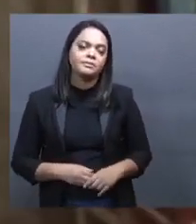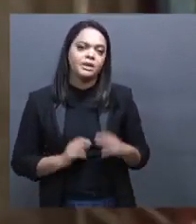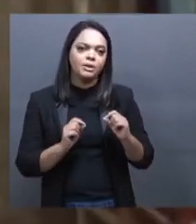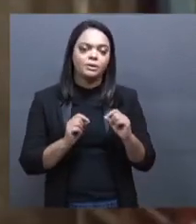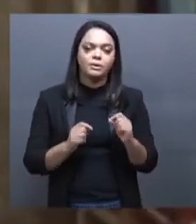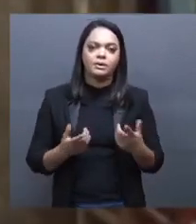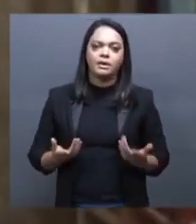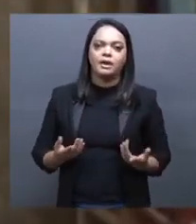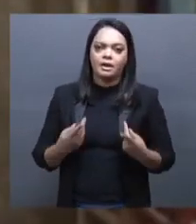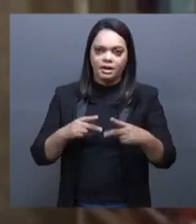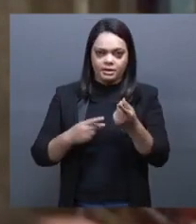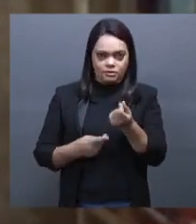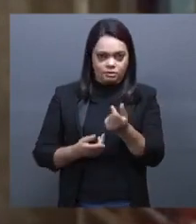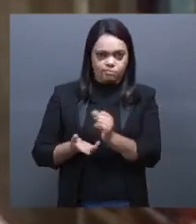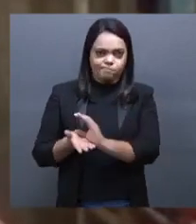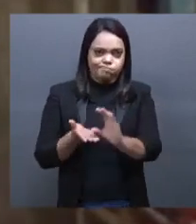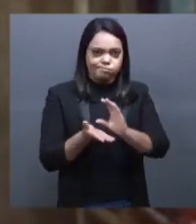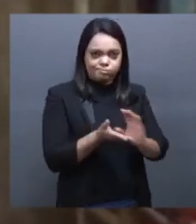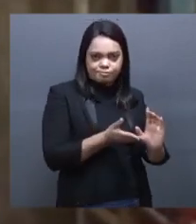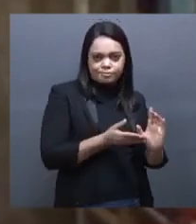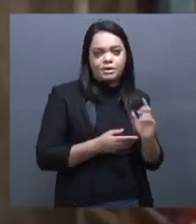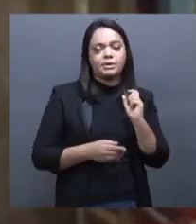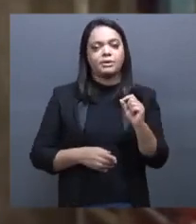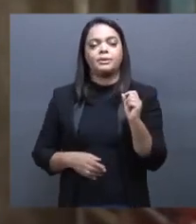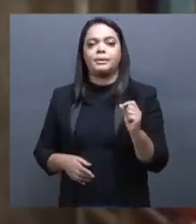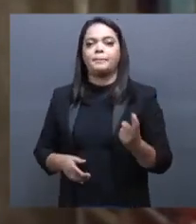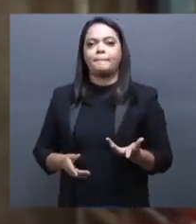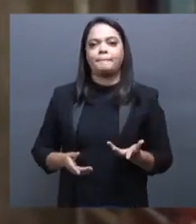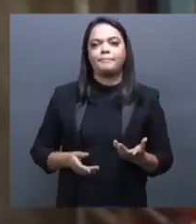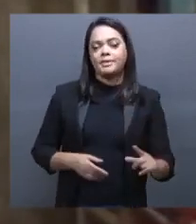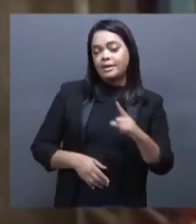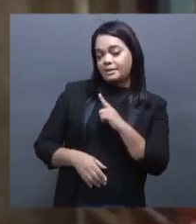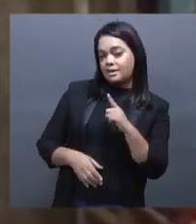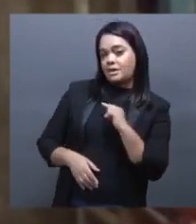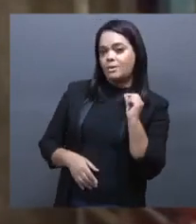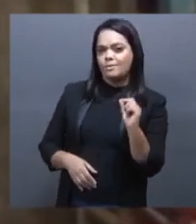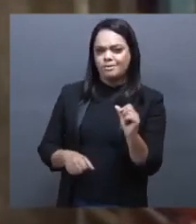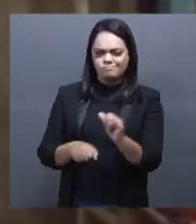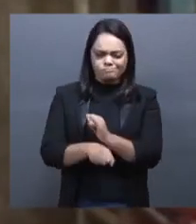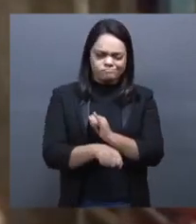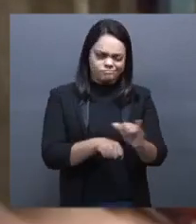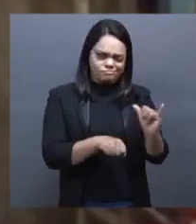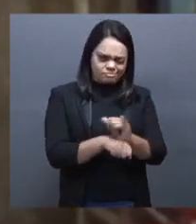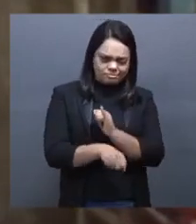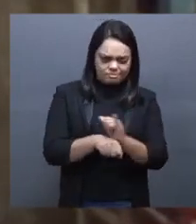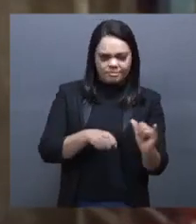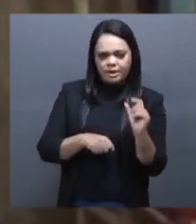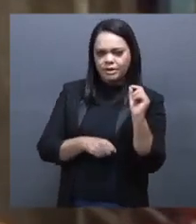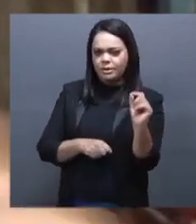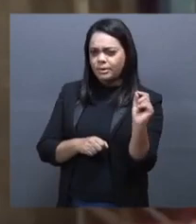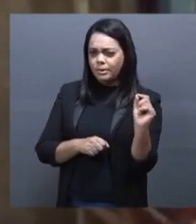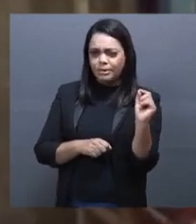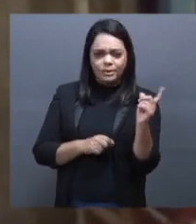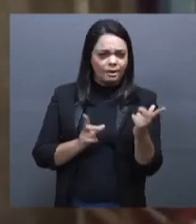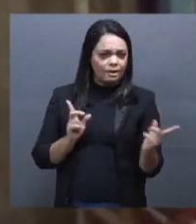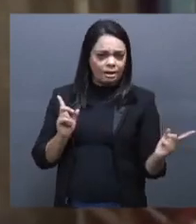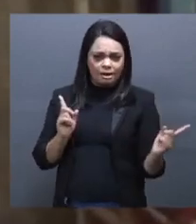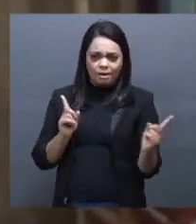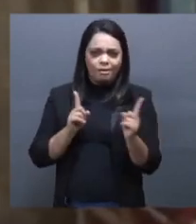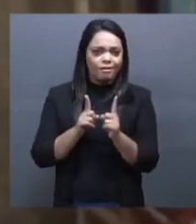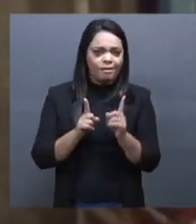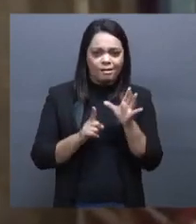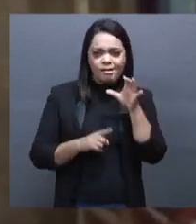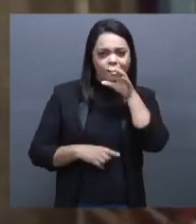essa injeção de recursos, né? E ampliação do seu escopo, seria uma medida de curtíssimo prazo, de muito